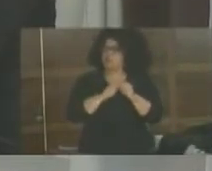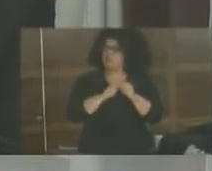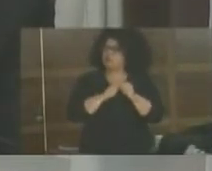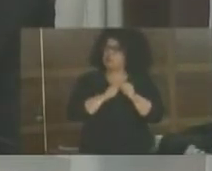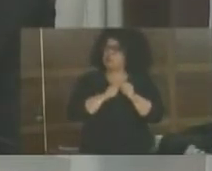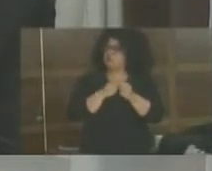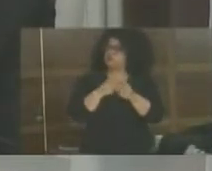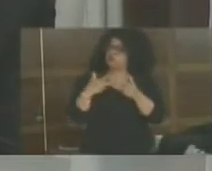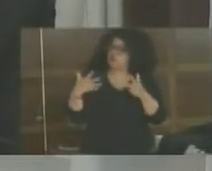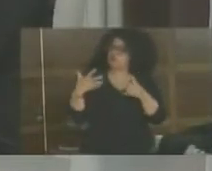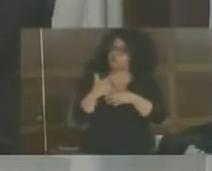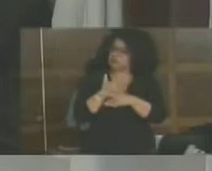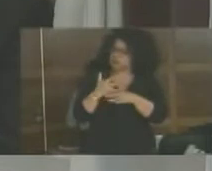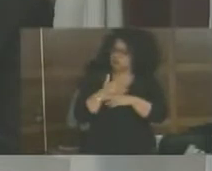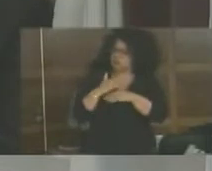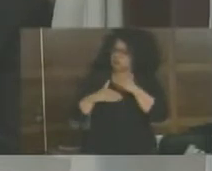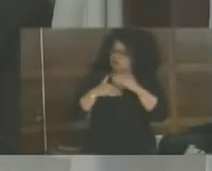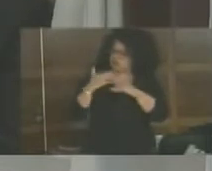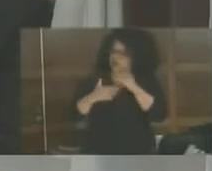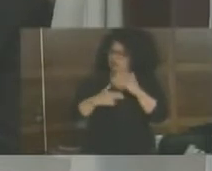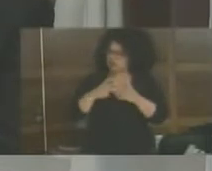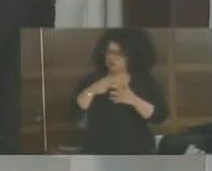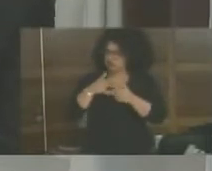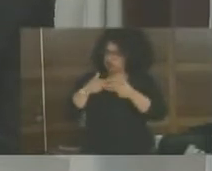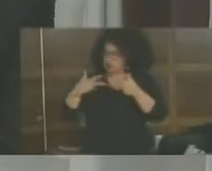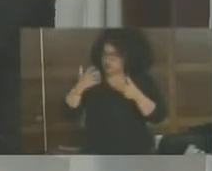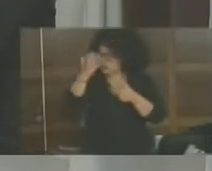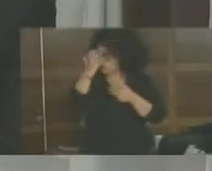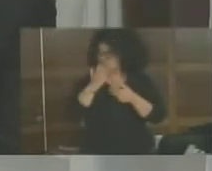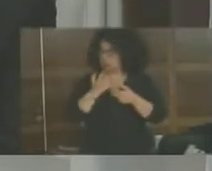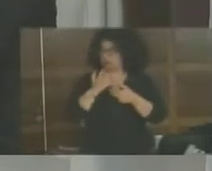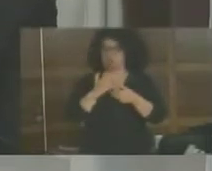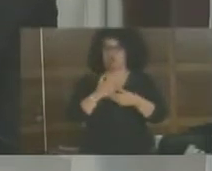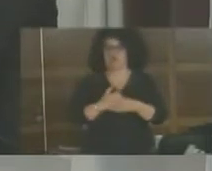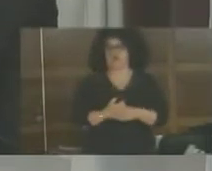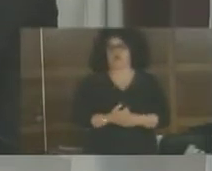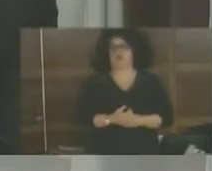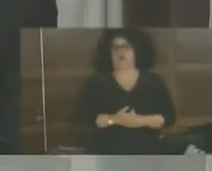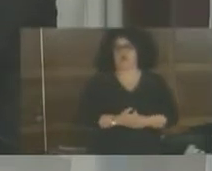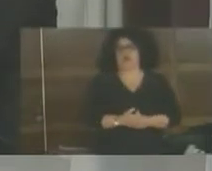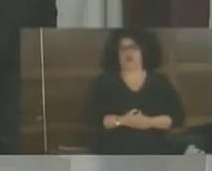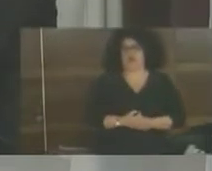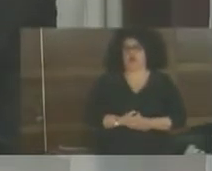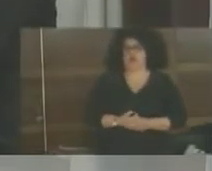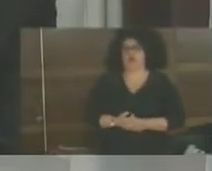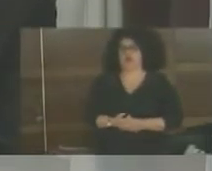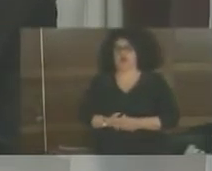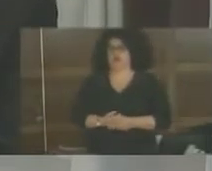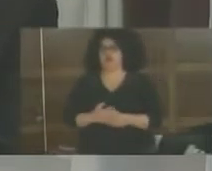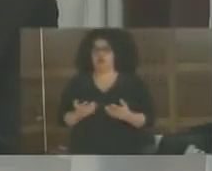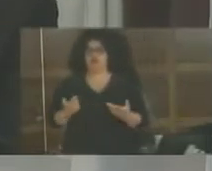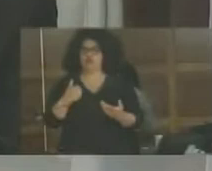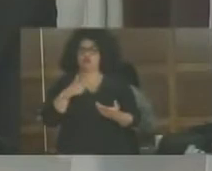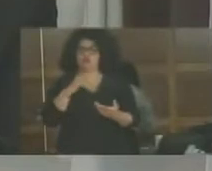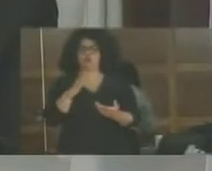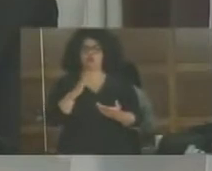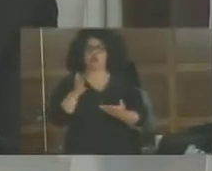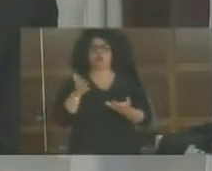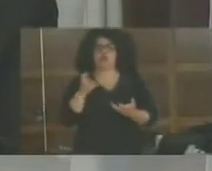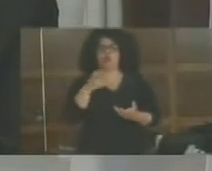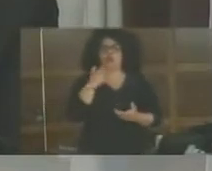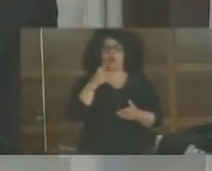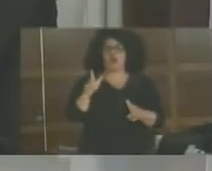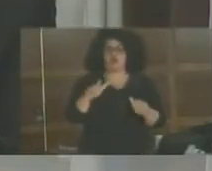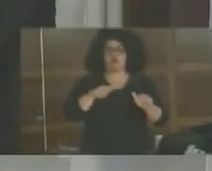a sério e não seja feito como um banco de negócio. Então, fico aqui nessa tribuna para ressaltar o